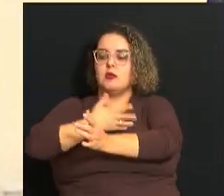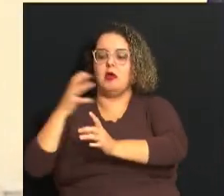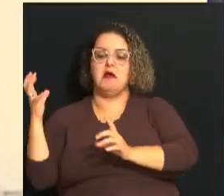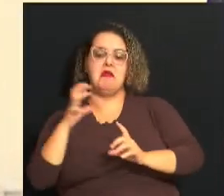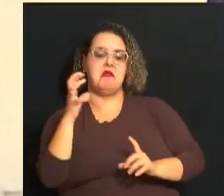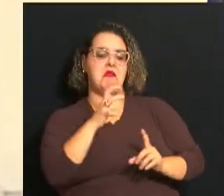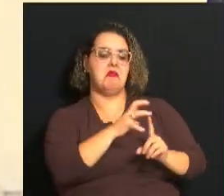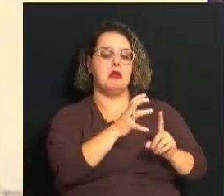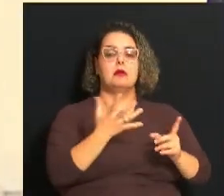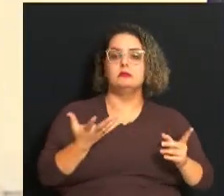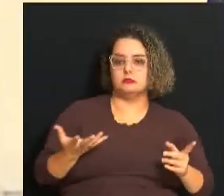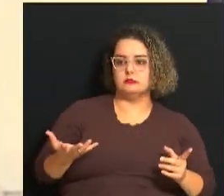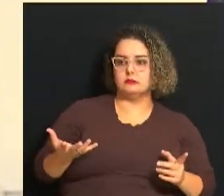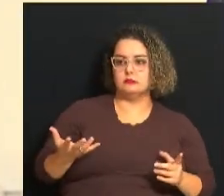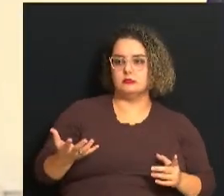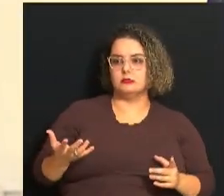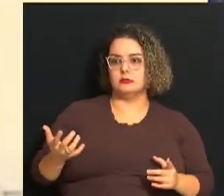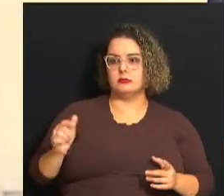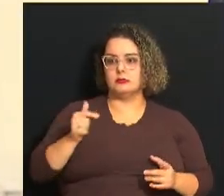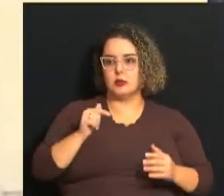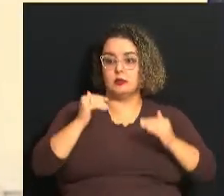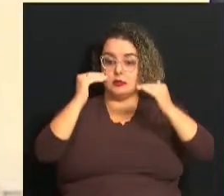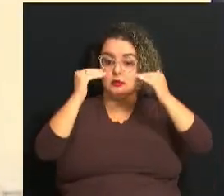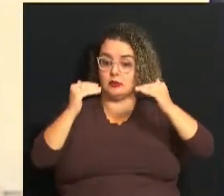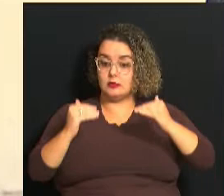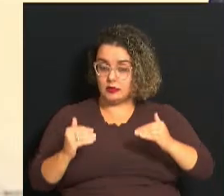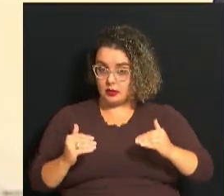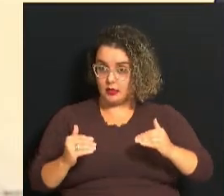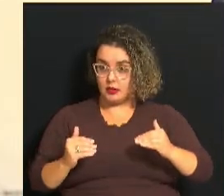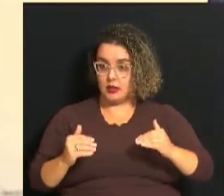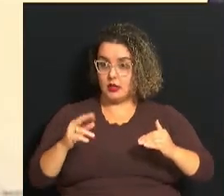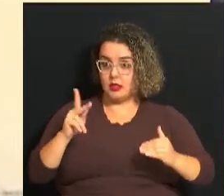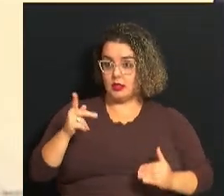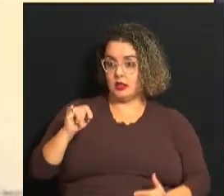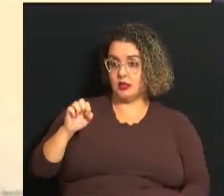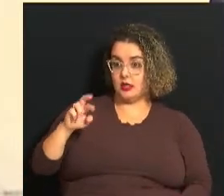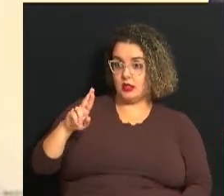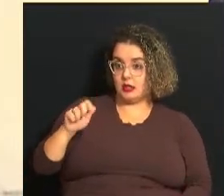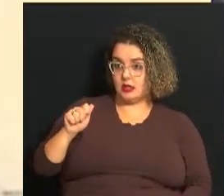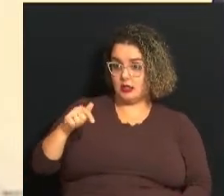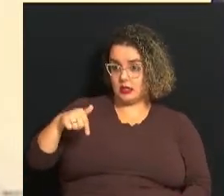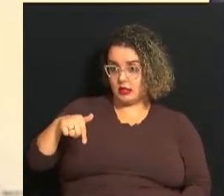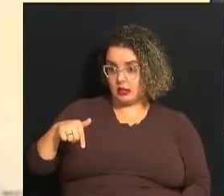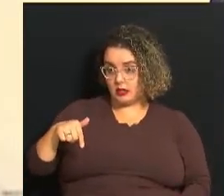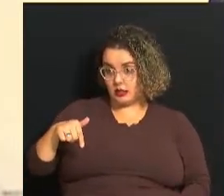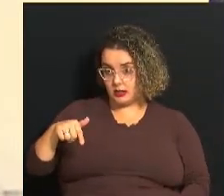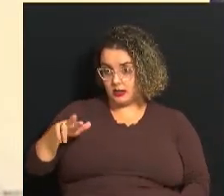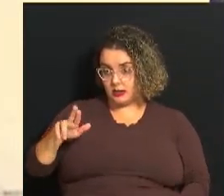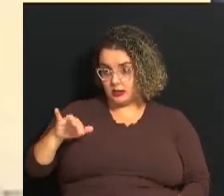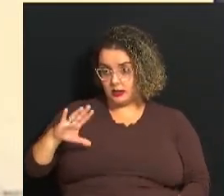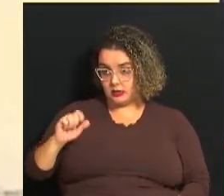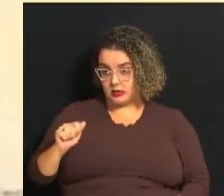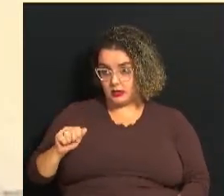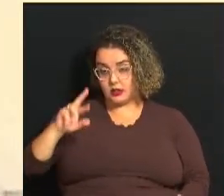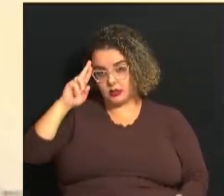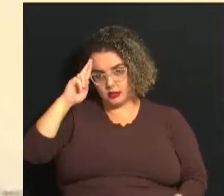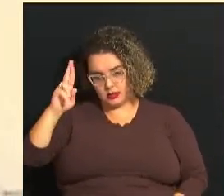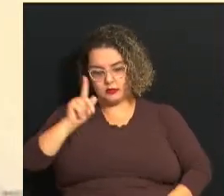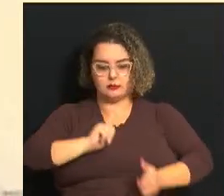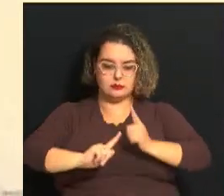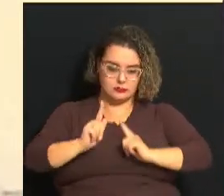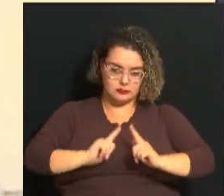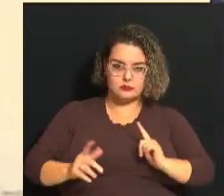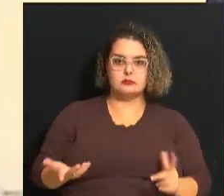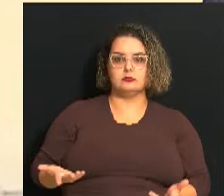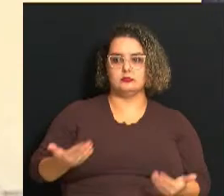patamar sem relação hierárquica res a idade do empregador ou do gestor do departamento por quê Porque a qualidade